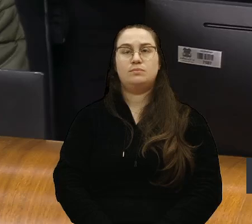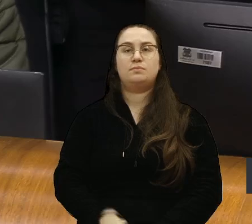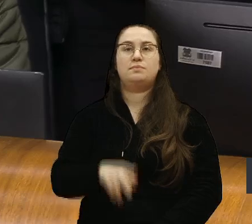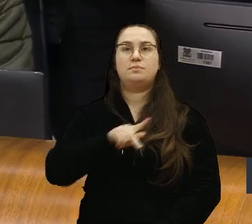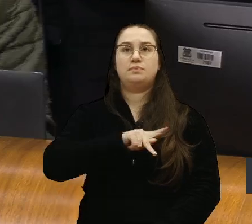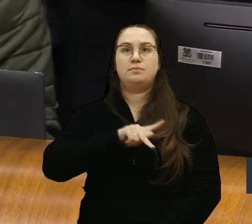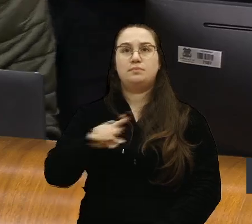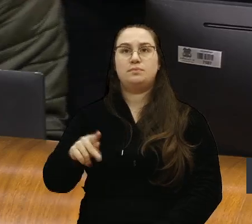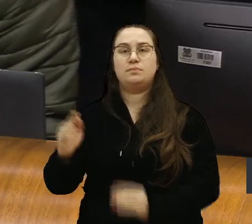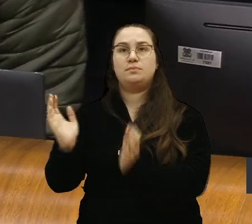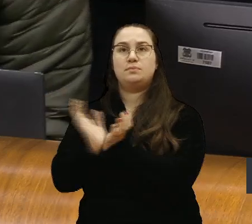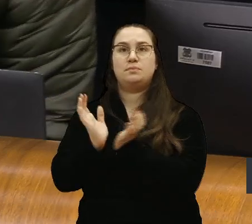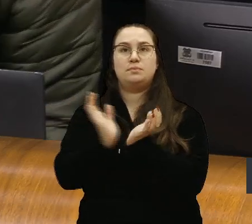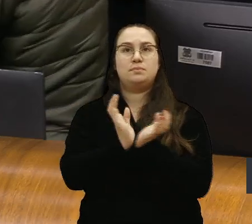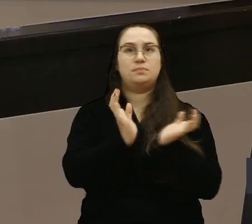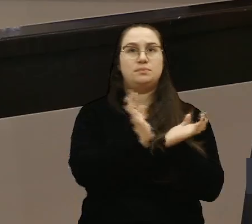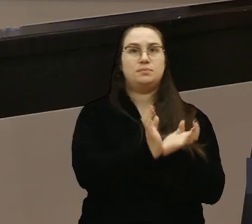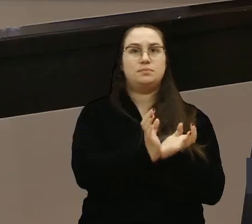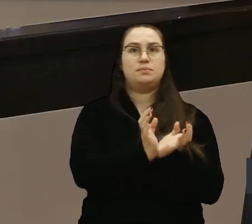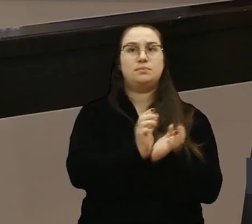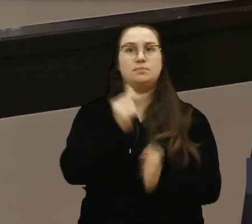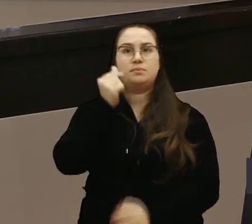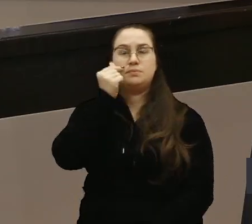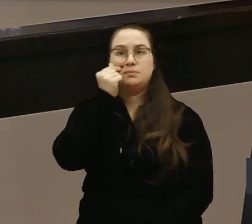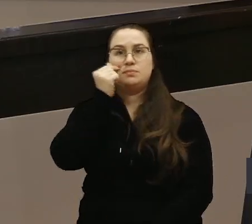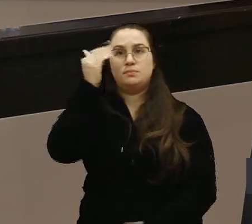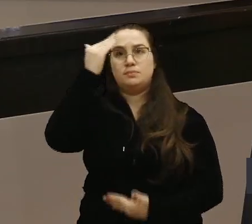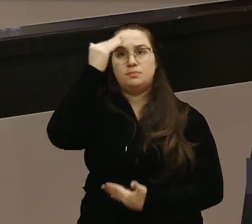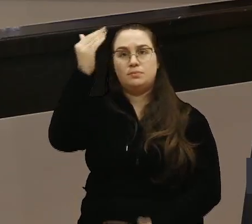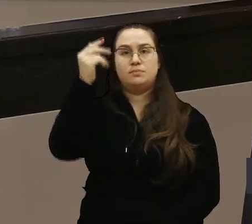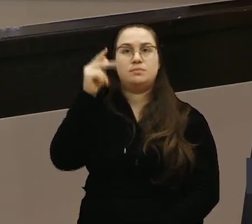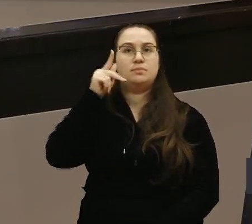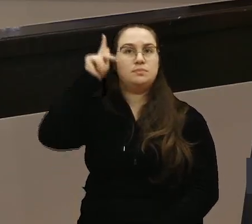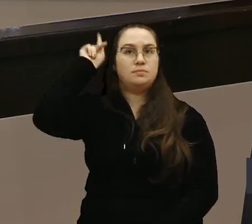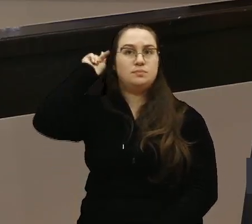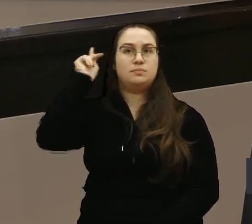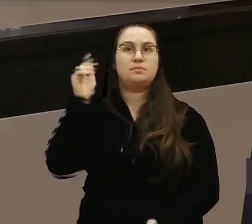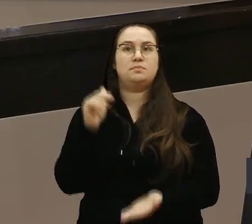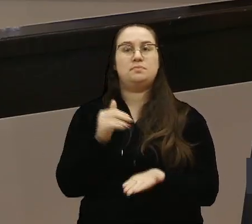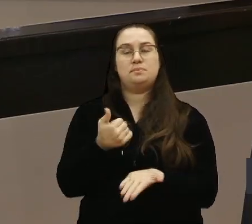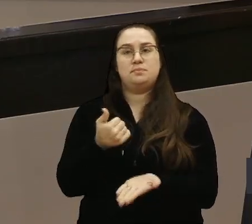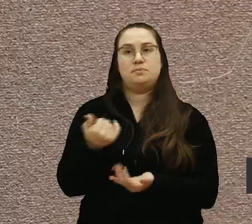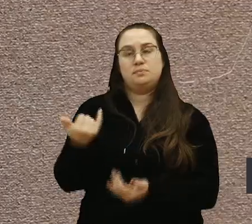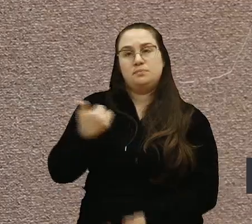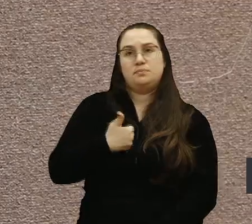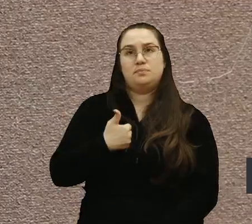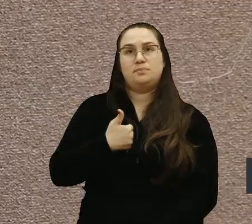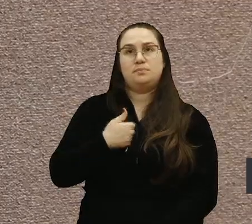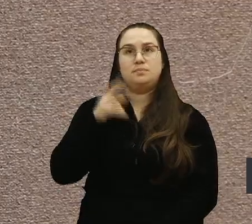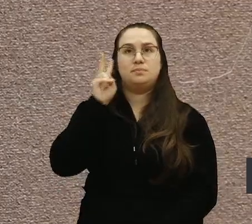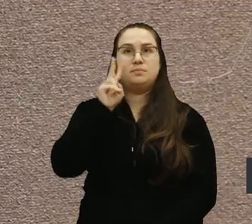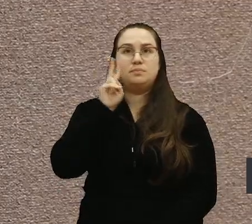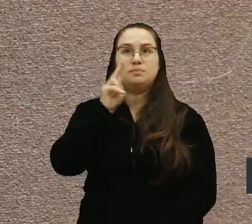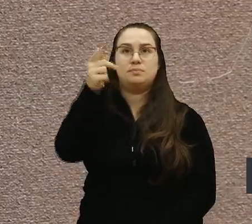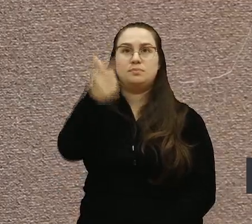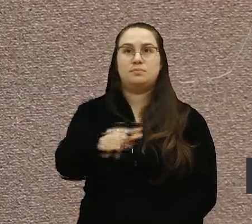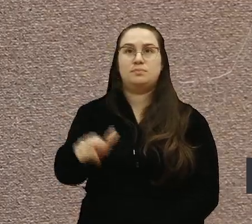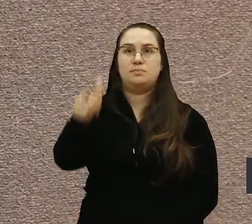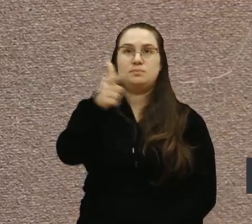Presidente, nobres colegas aqui presentes, eu agradeço o vereador Iago Morandi pela citação e eu relembro novamente,